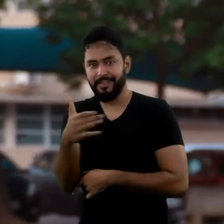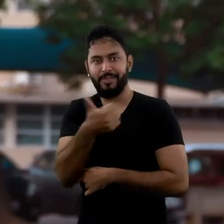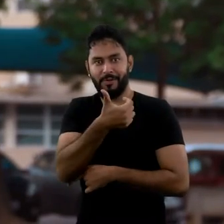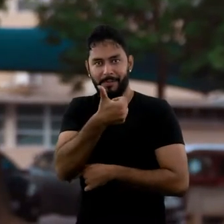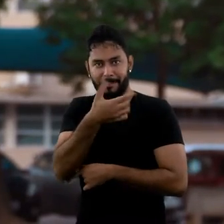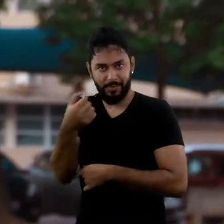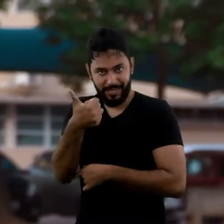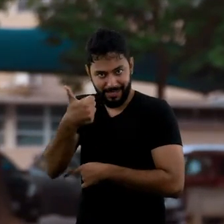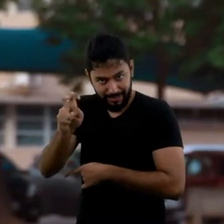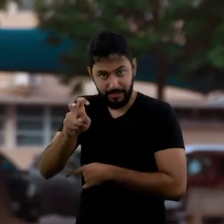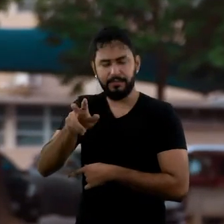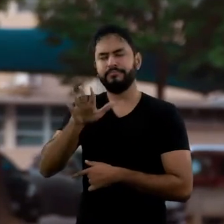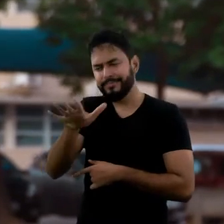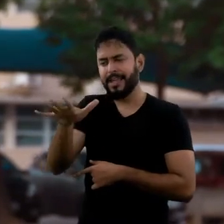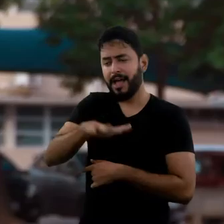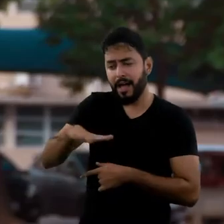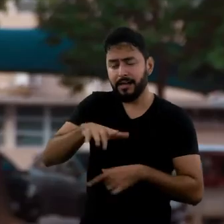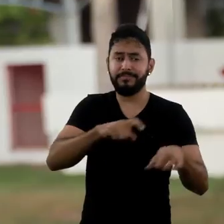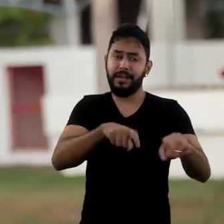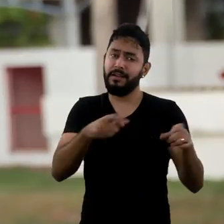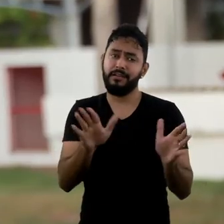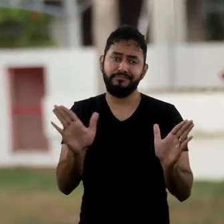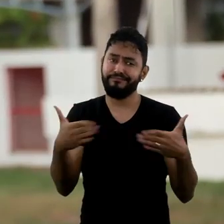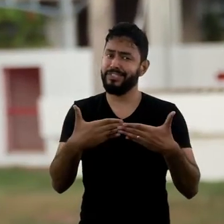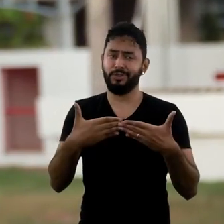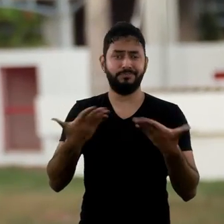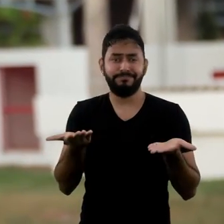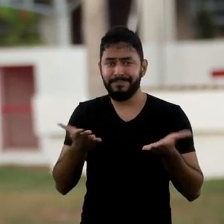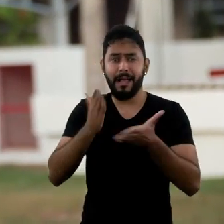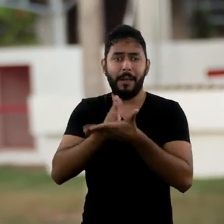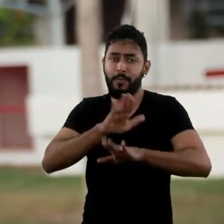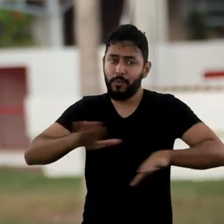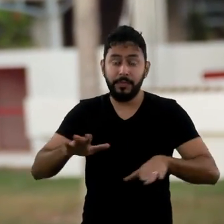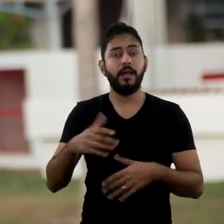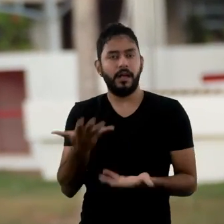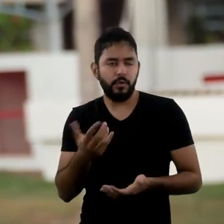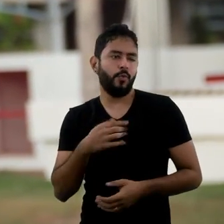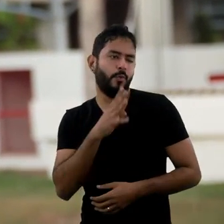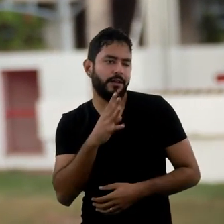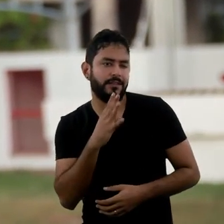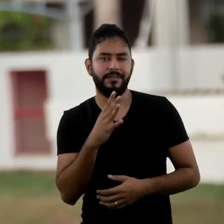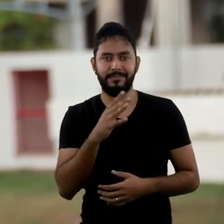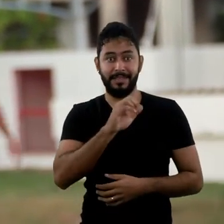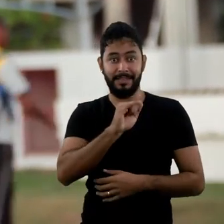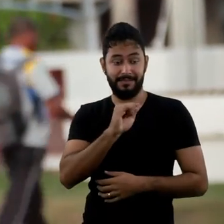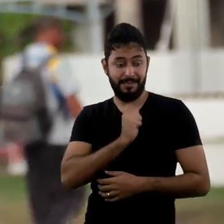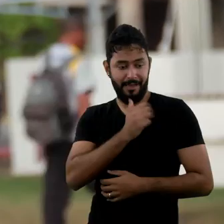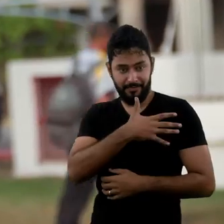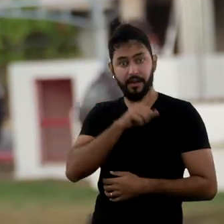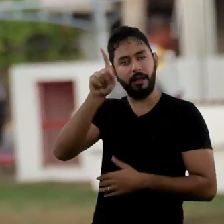área de agrárias fechou. E aí eu conheci o IFPE e conheci professores do IFPE